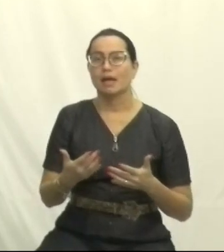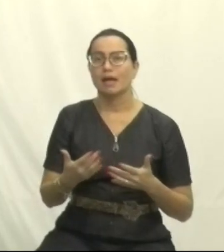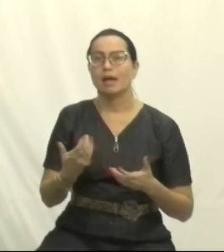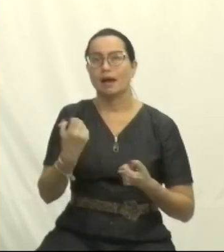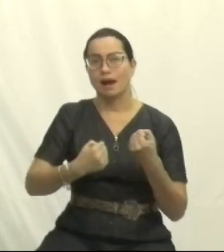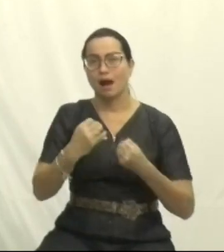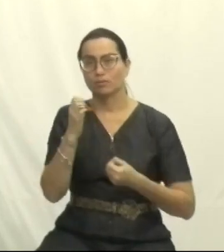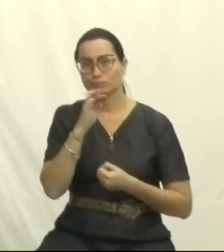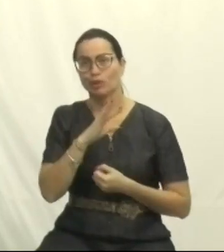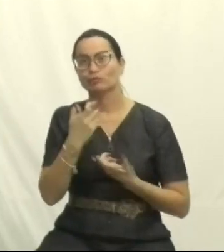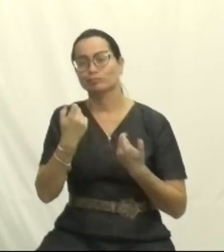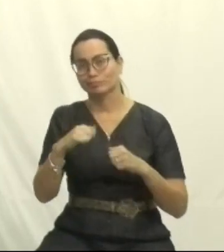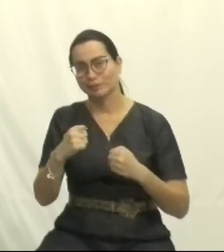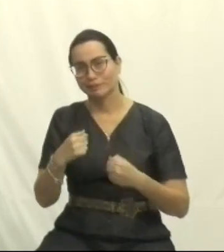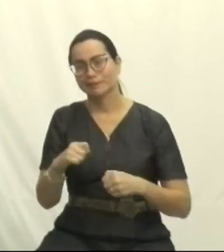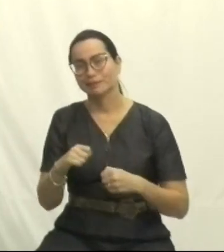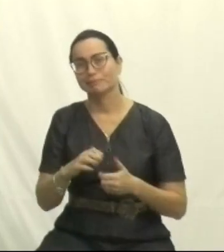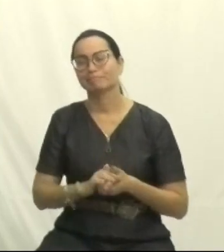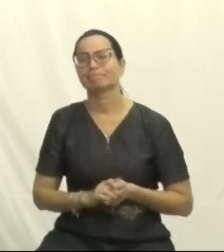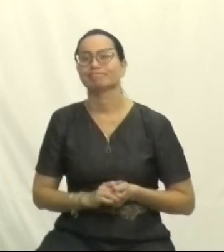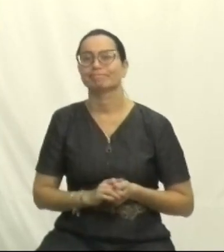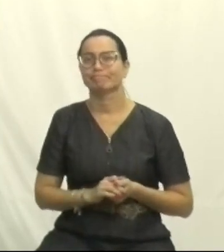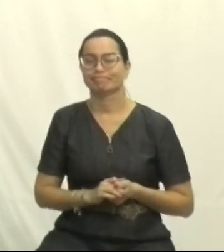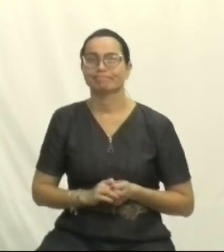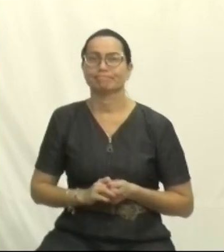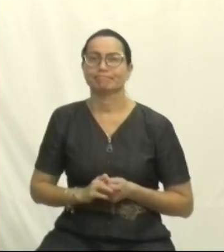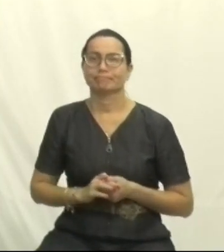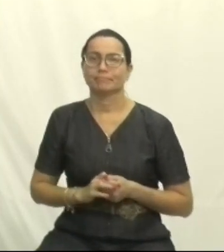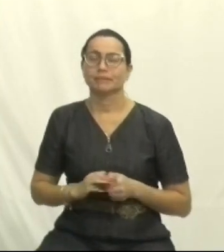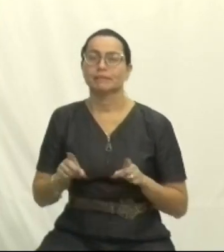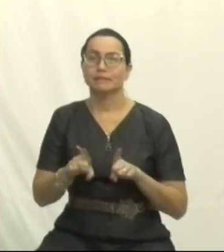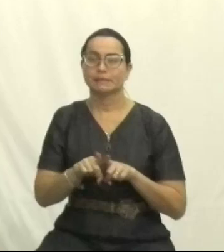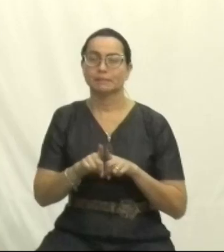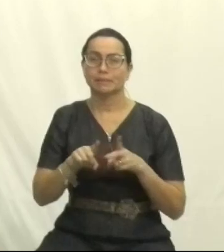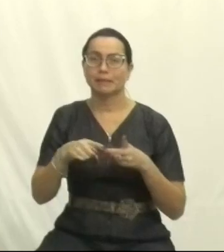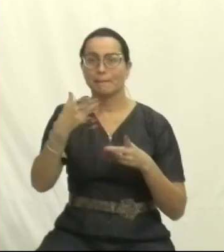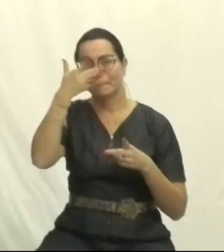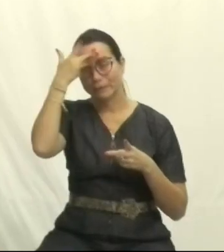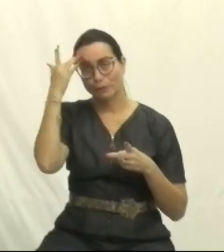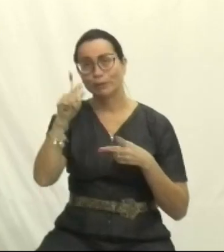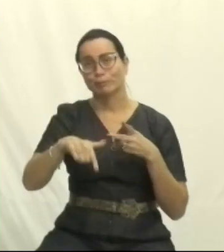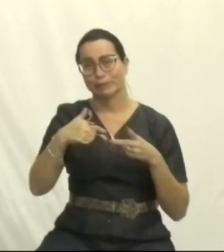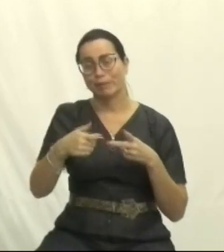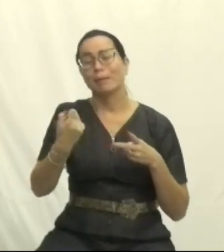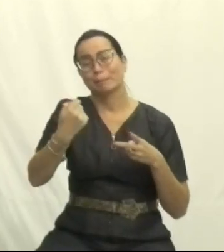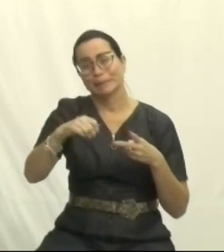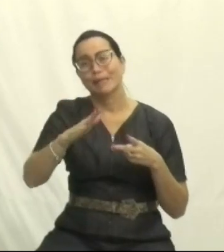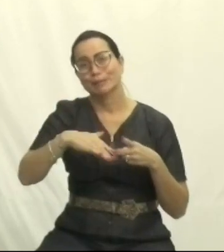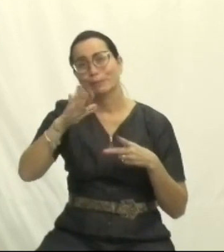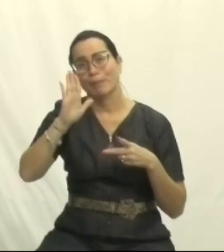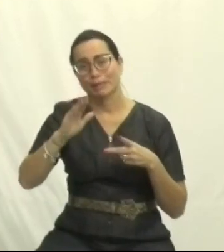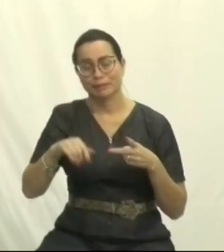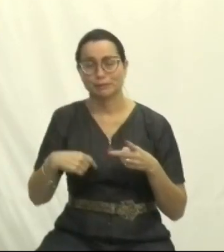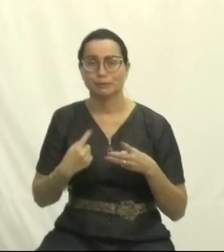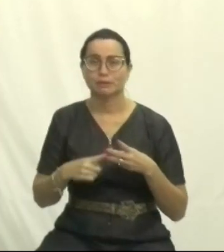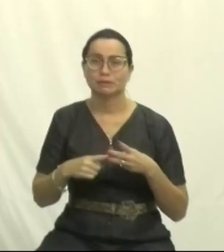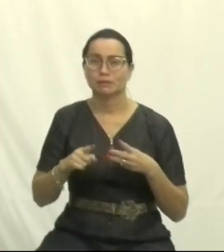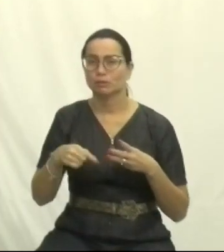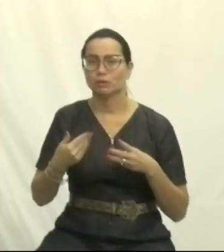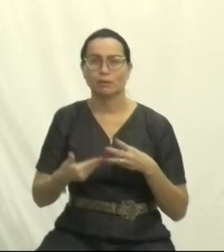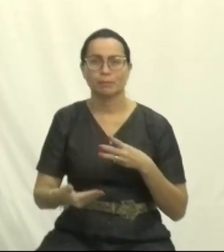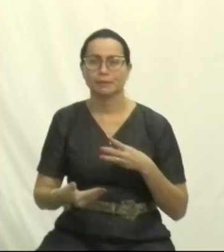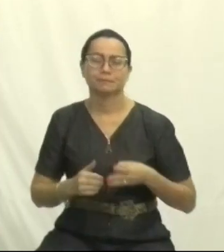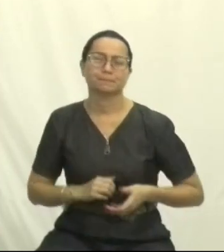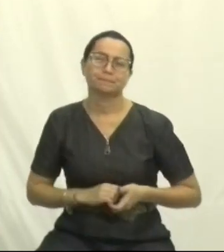Militar de Criciúma também tem, questão de viatura, efetivo, e a demanda do quartel, que talvez seja mais impactante aí para nós.